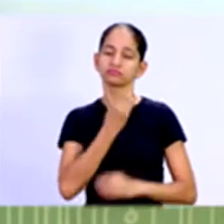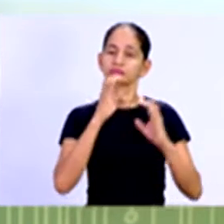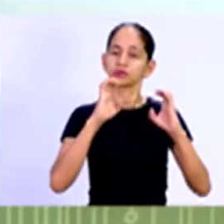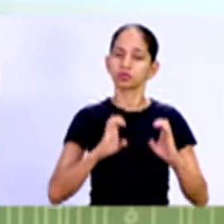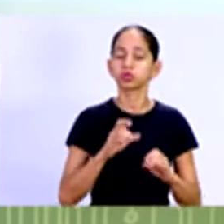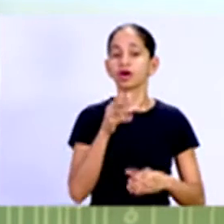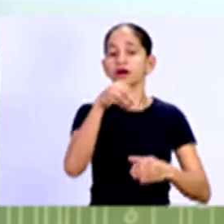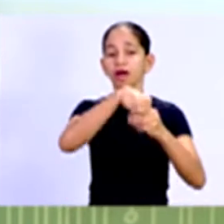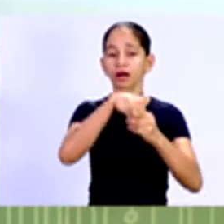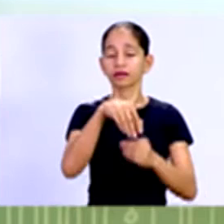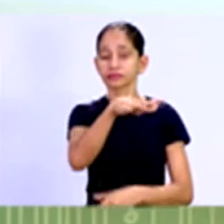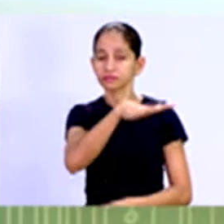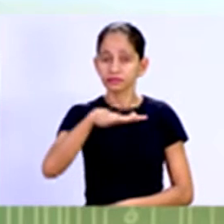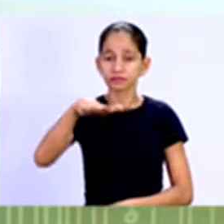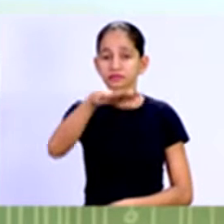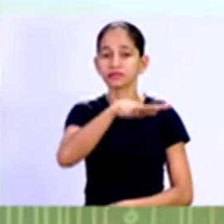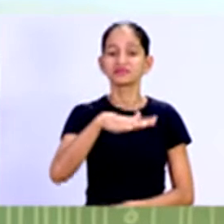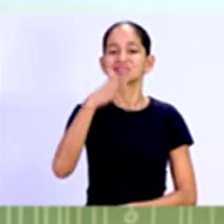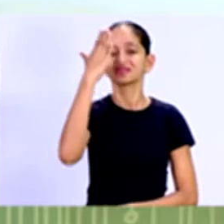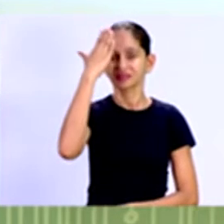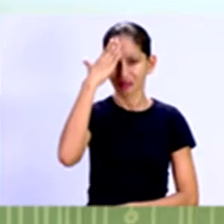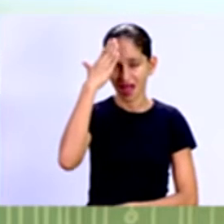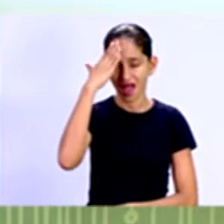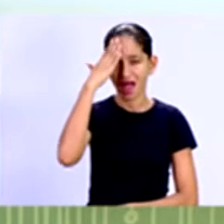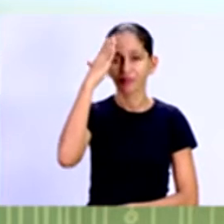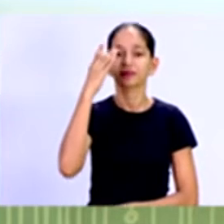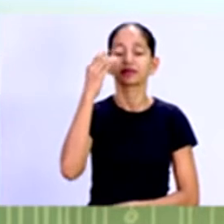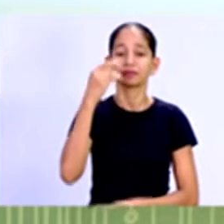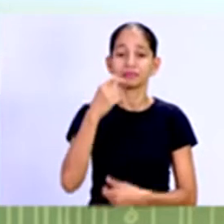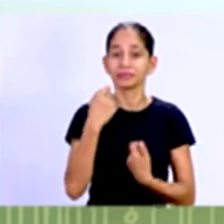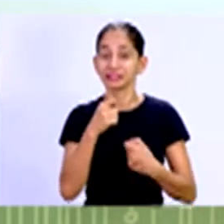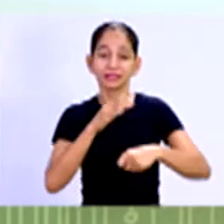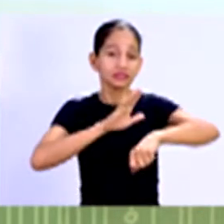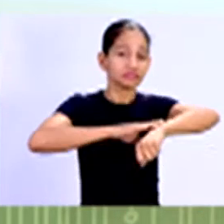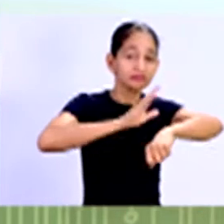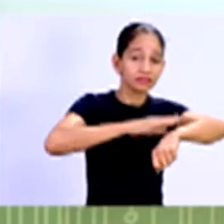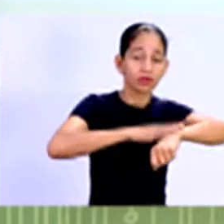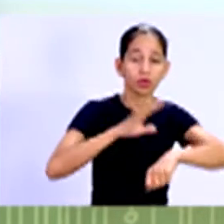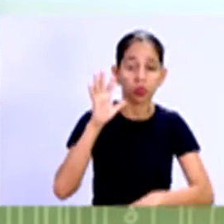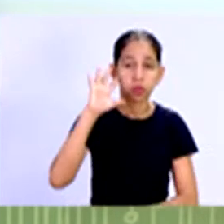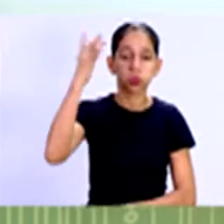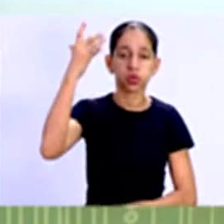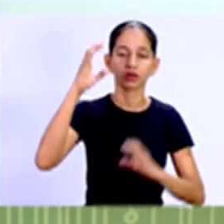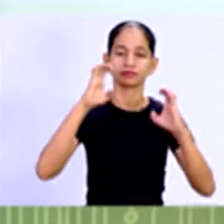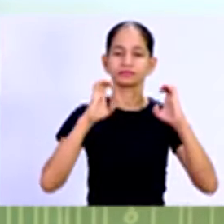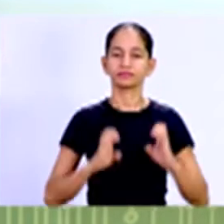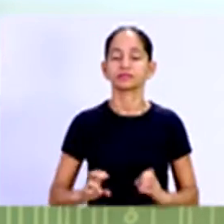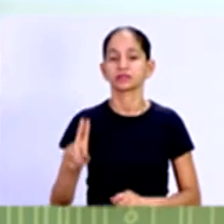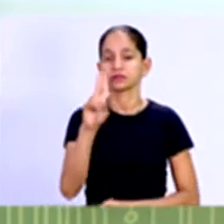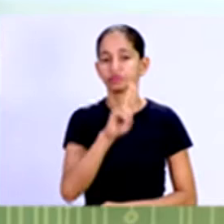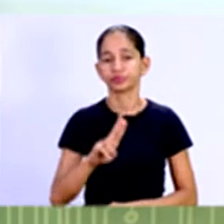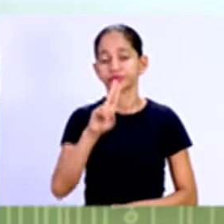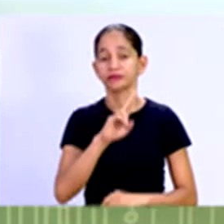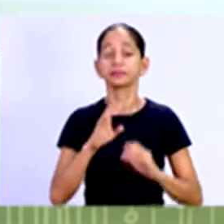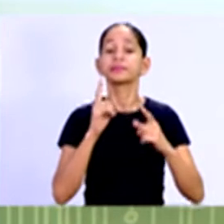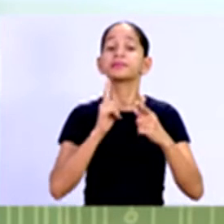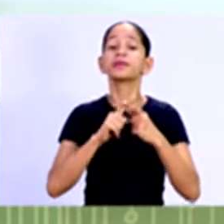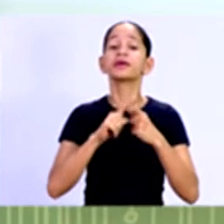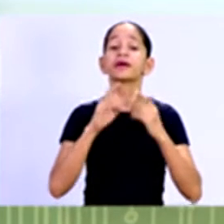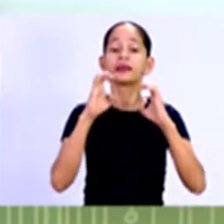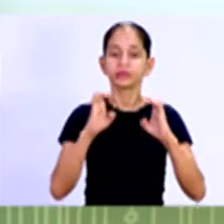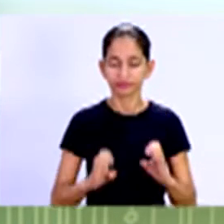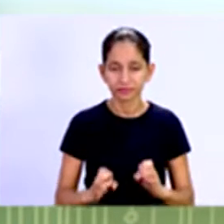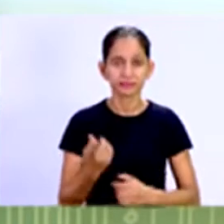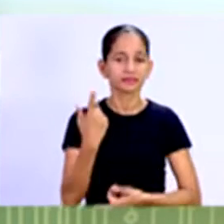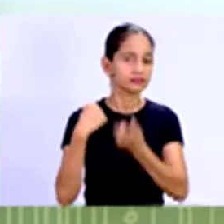Ou seja, ele vai decidir agir eticamente. Porque a ética, como nós falamos